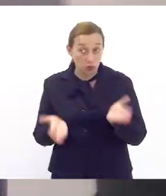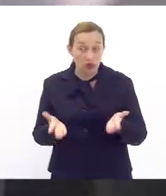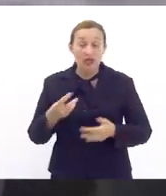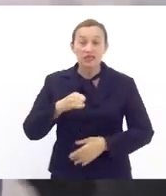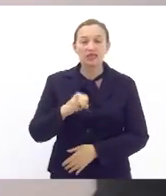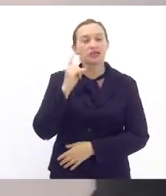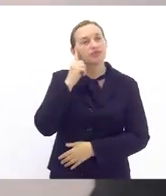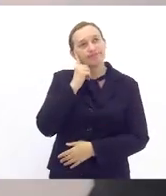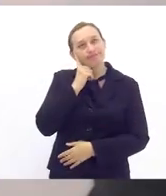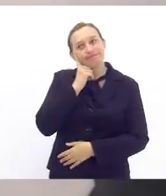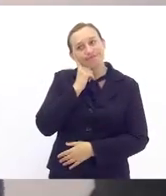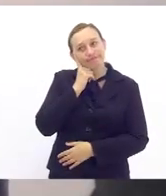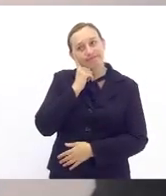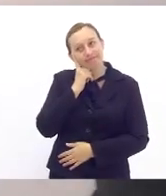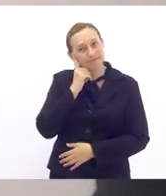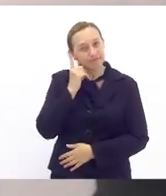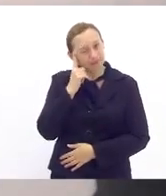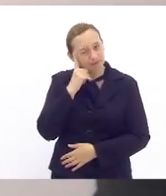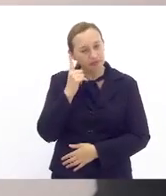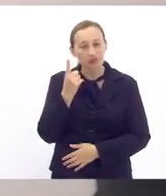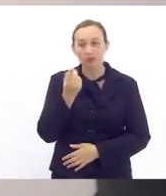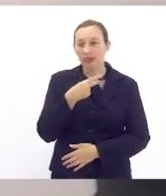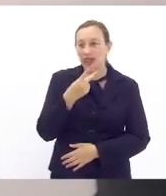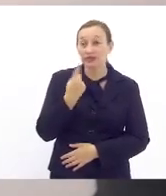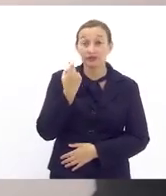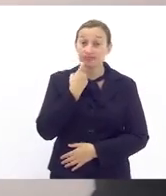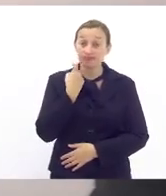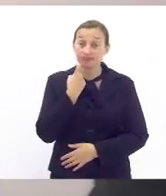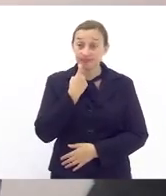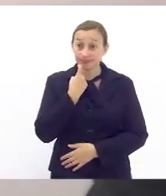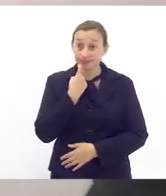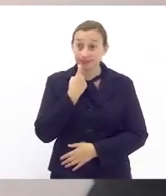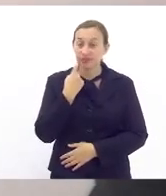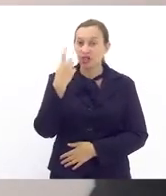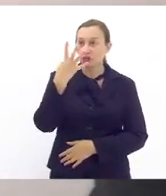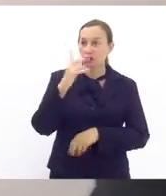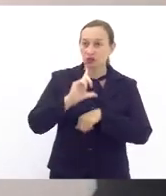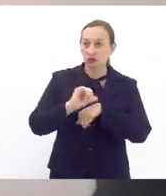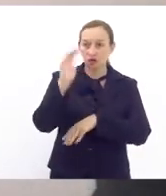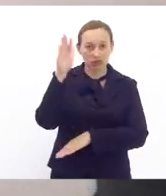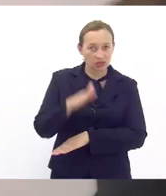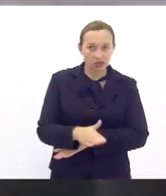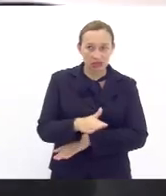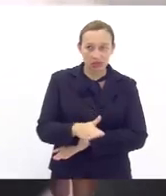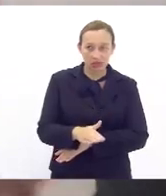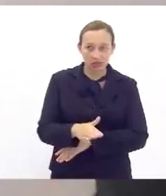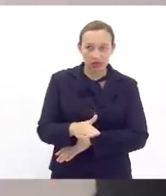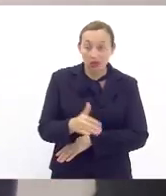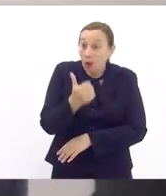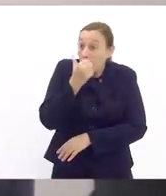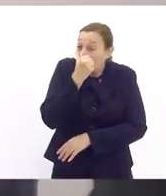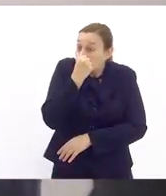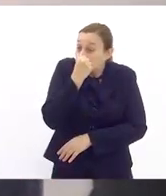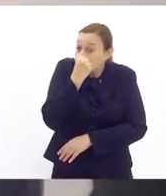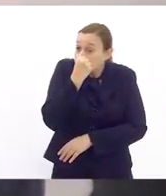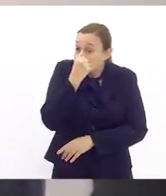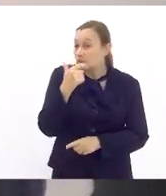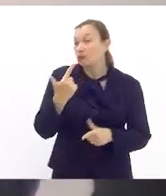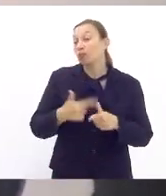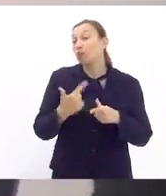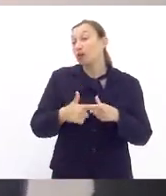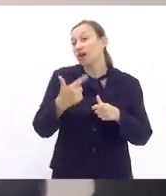paramos para pensar aqui nós estamos falando de sexta-feira 4 horas da tarde o plenário lotado É porque tem problema